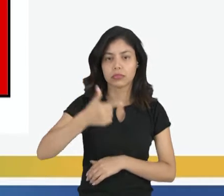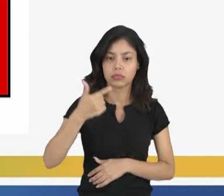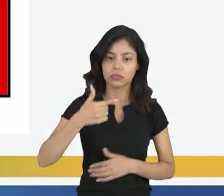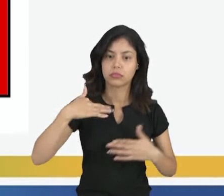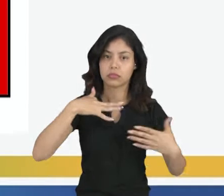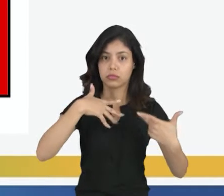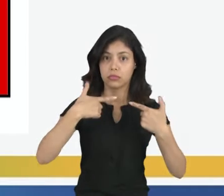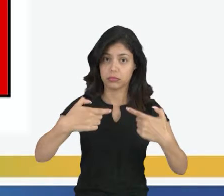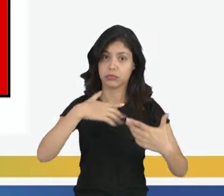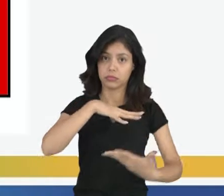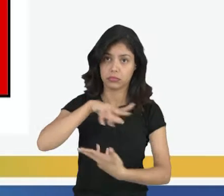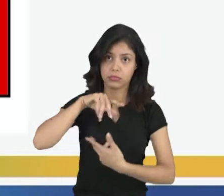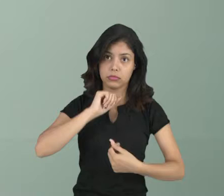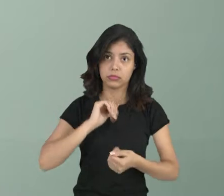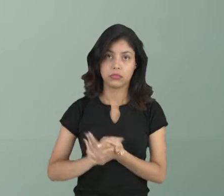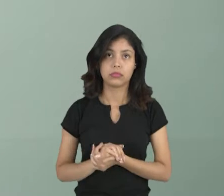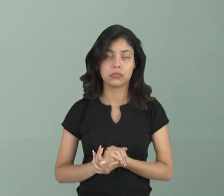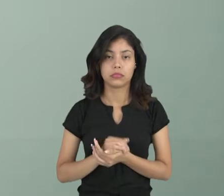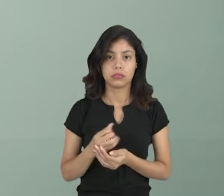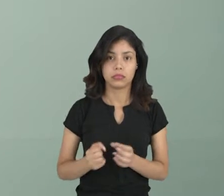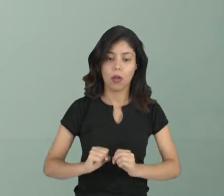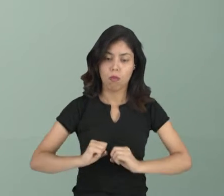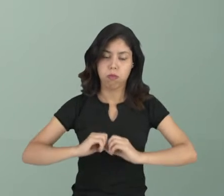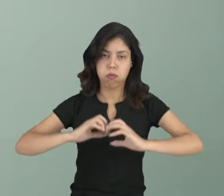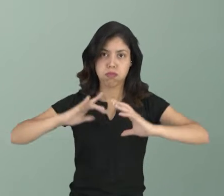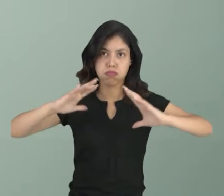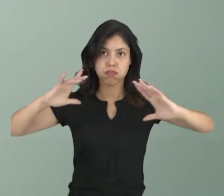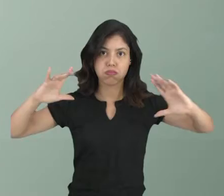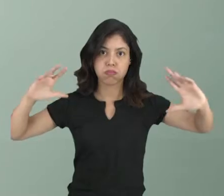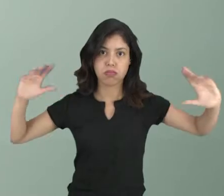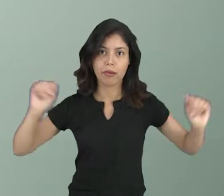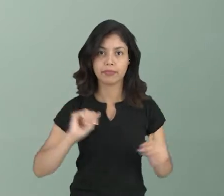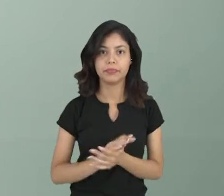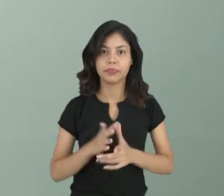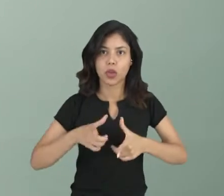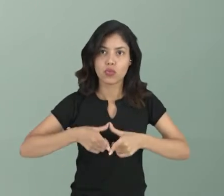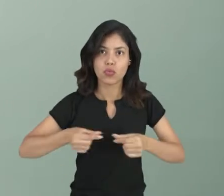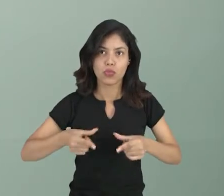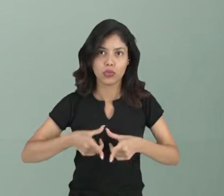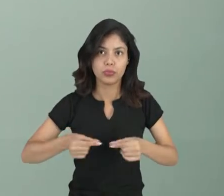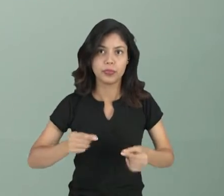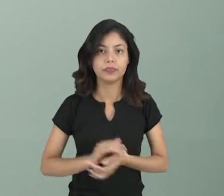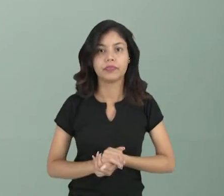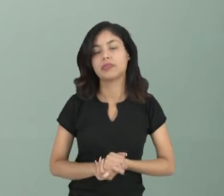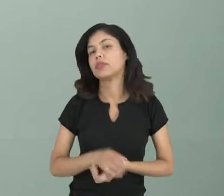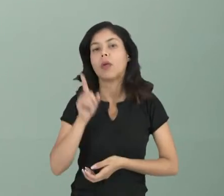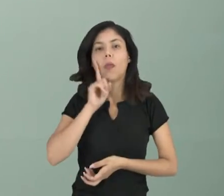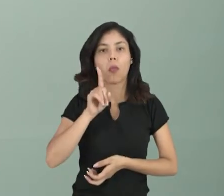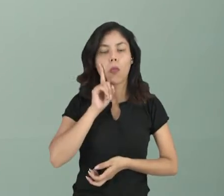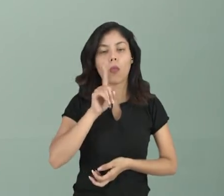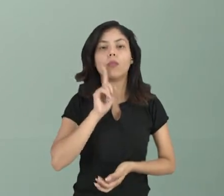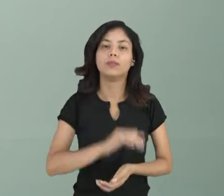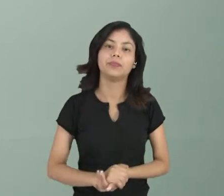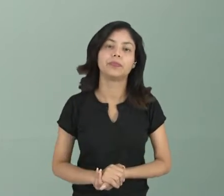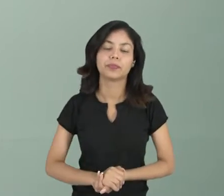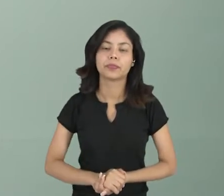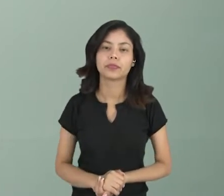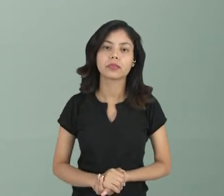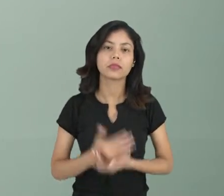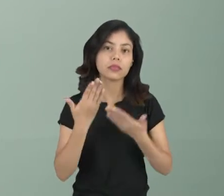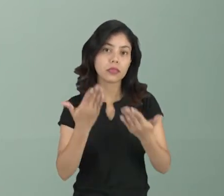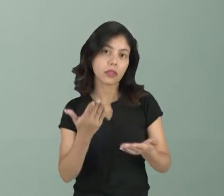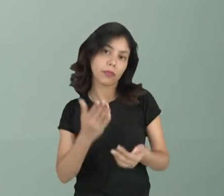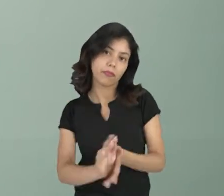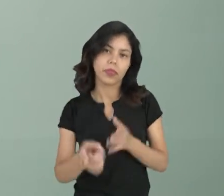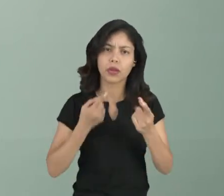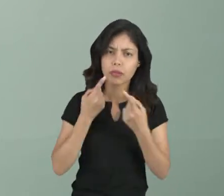Guerra Mundial, quando a gente viu o lançamento das bombas atômicas no Japão, né, pelos Estados Unidos? Até que a